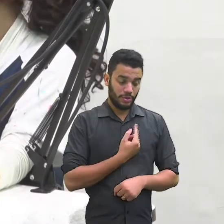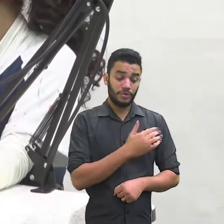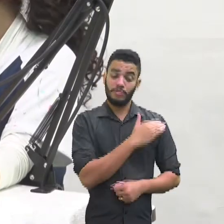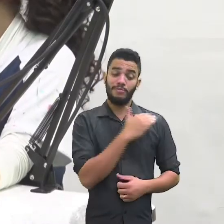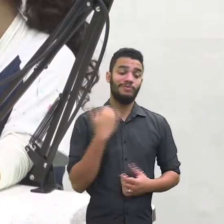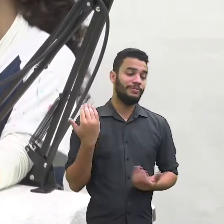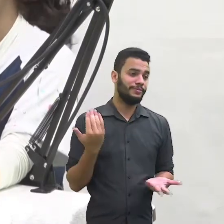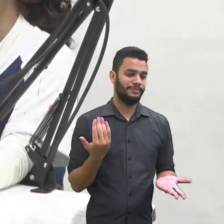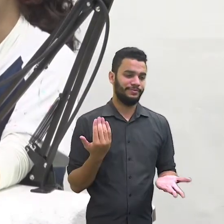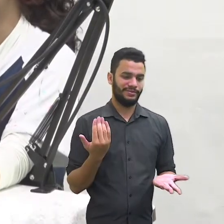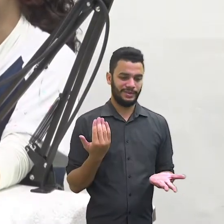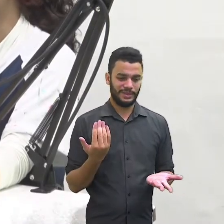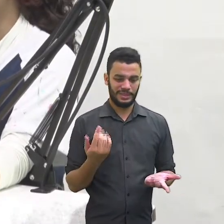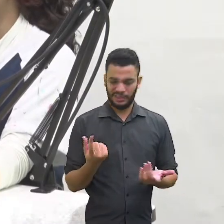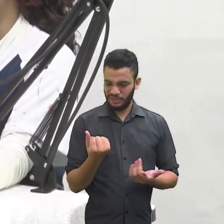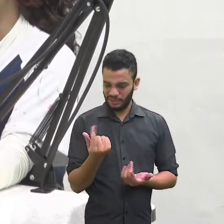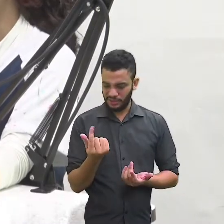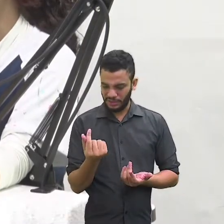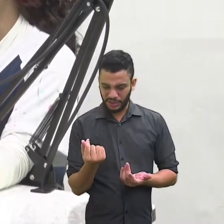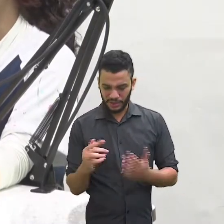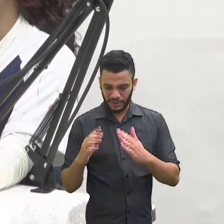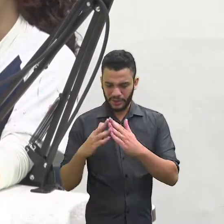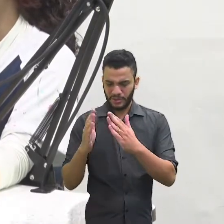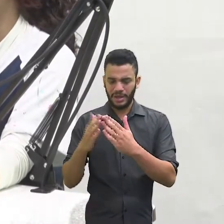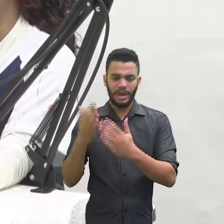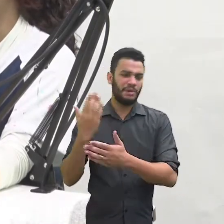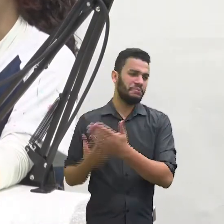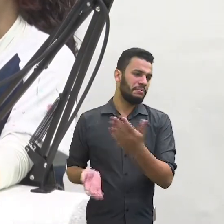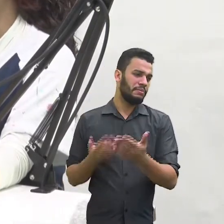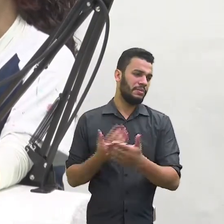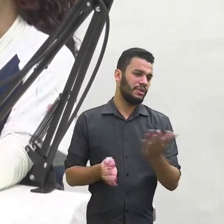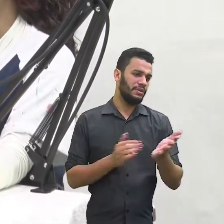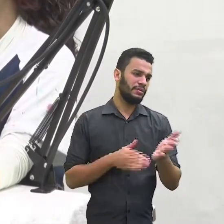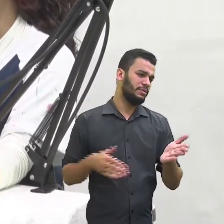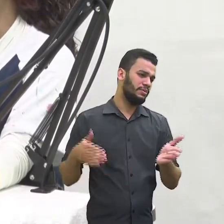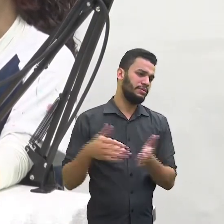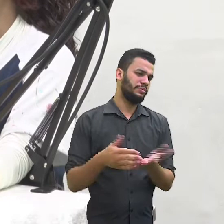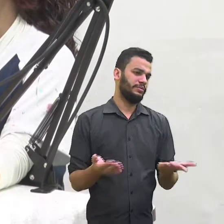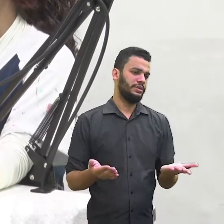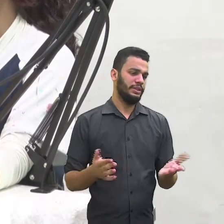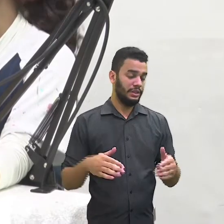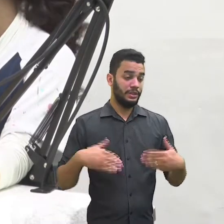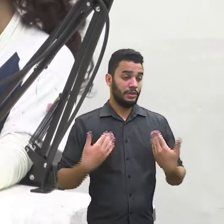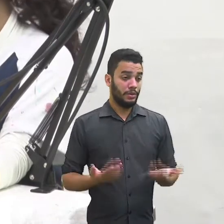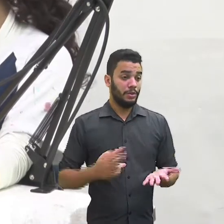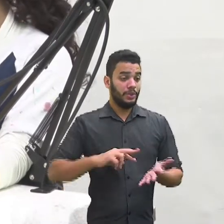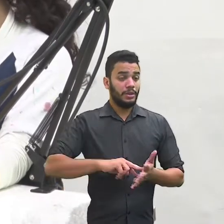assim, não... valeria mais a pena